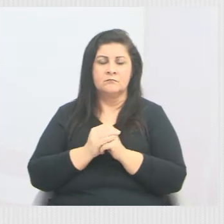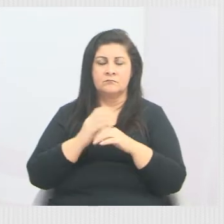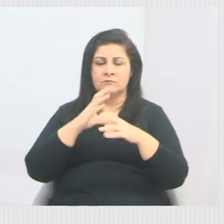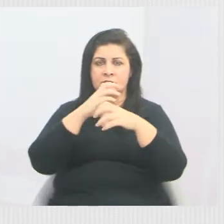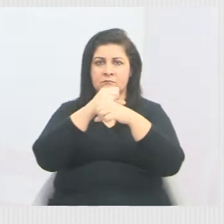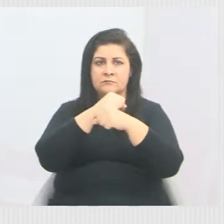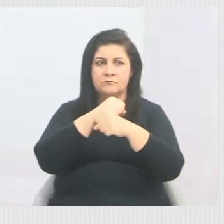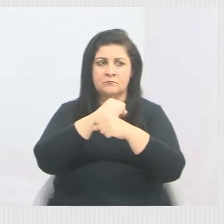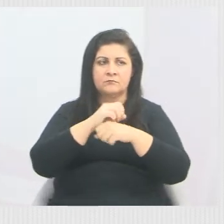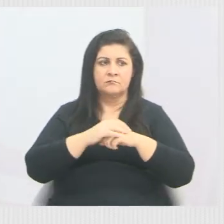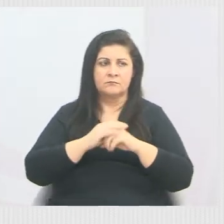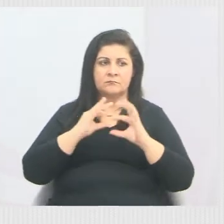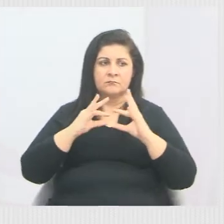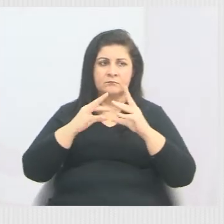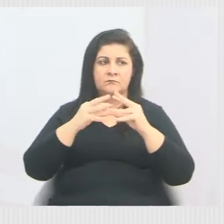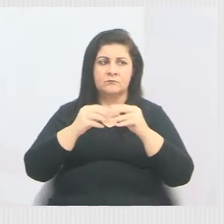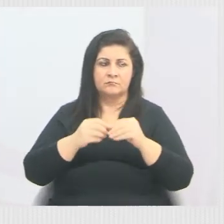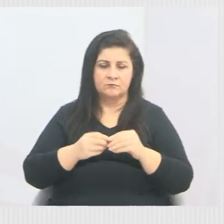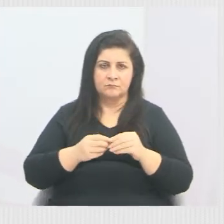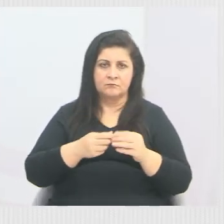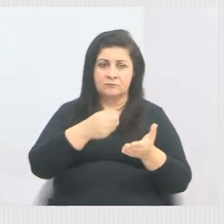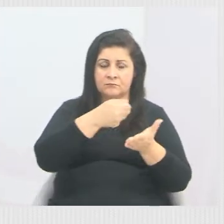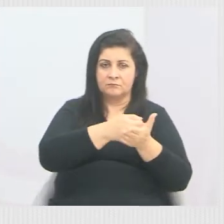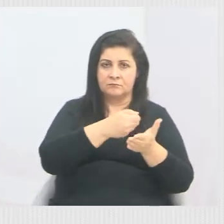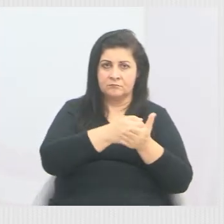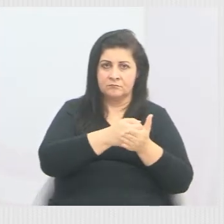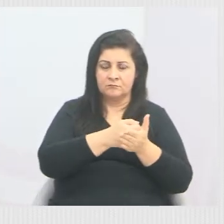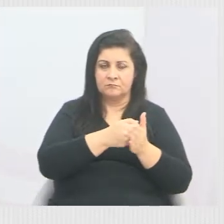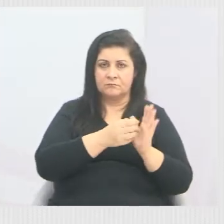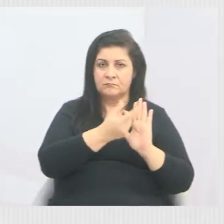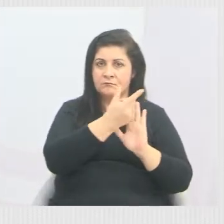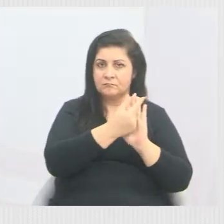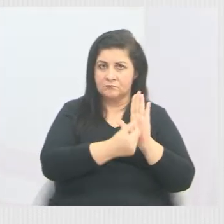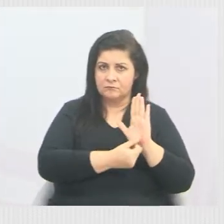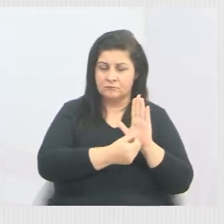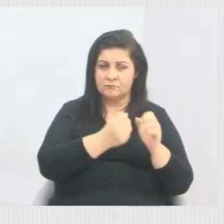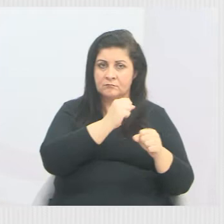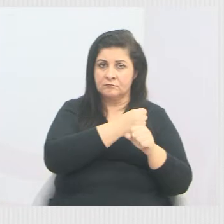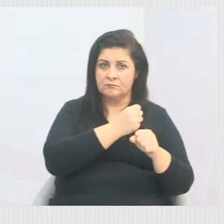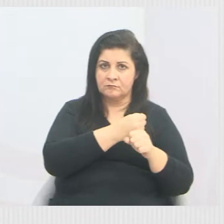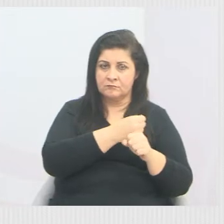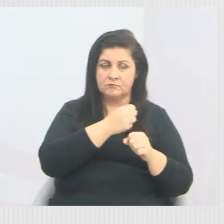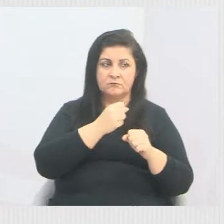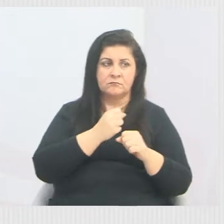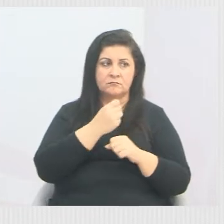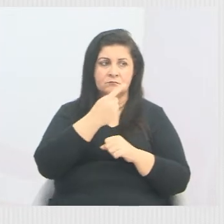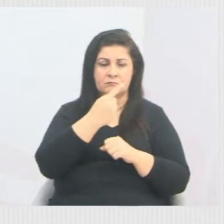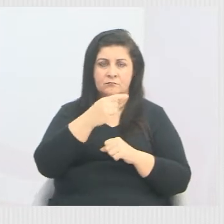resumido, temos o total de despesas do município, né, orçado para 2021,